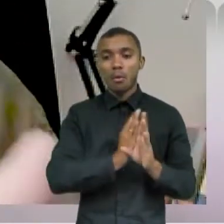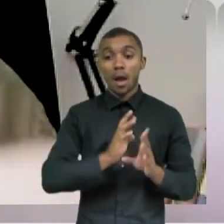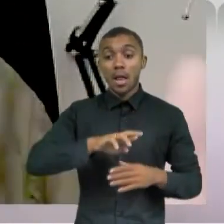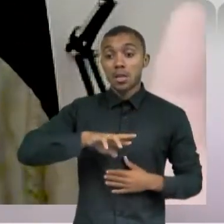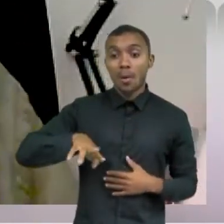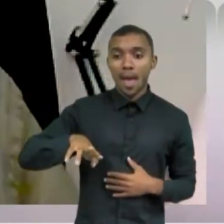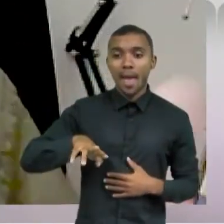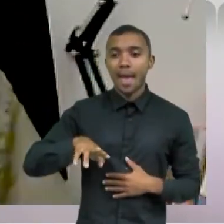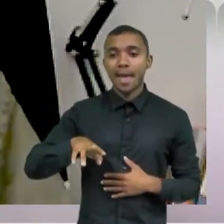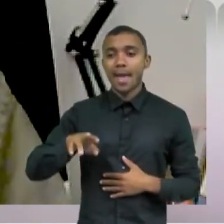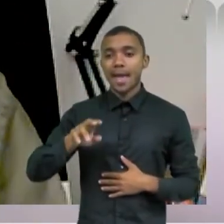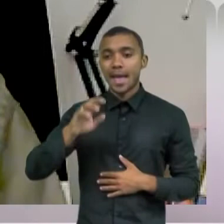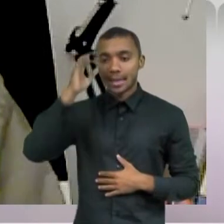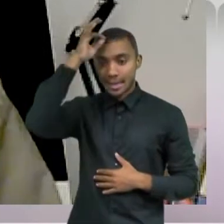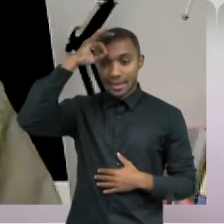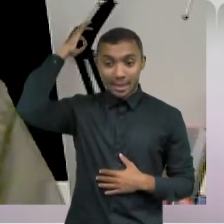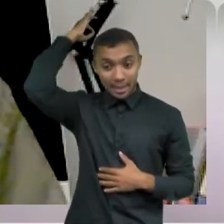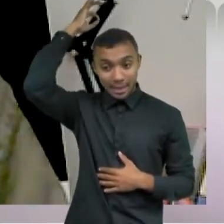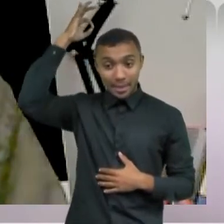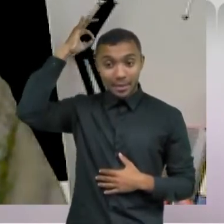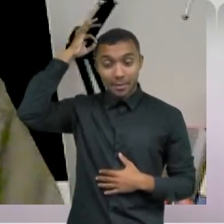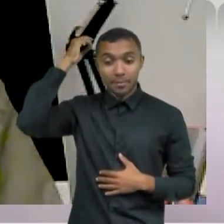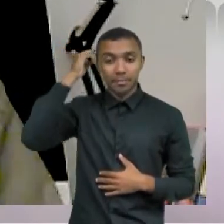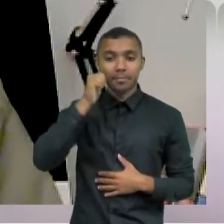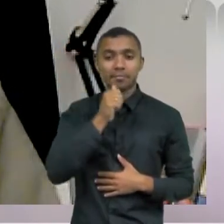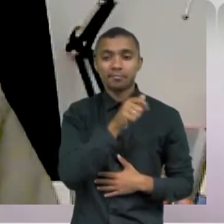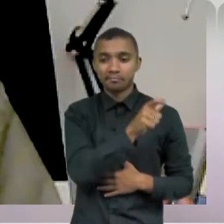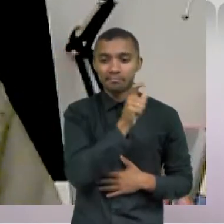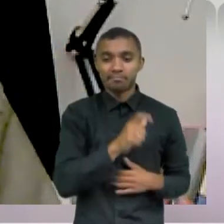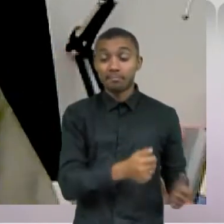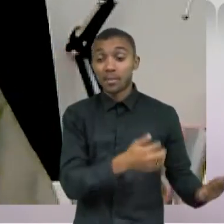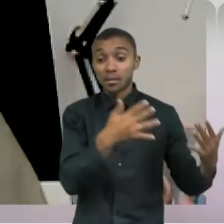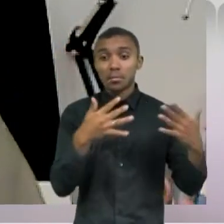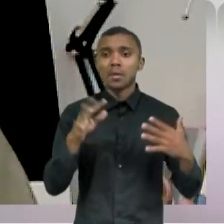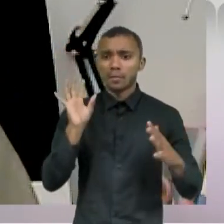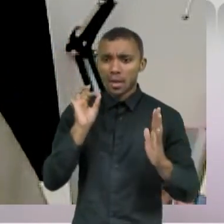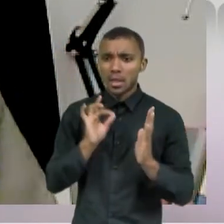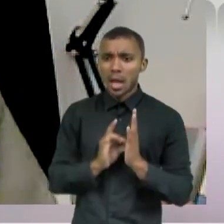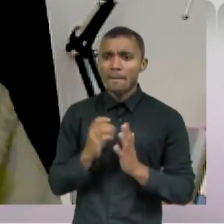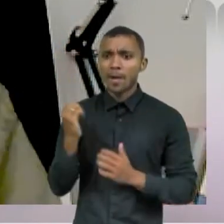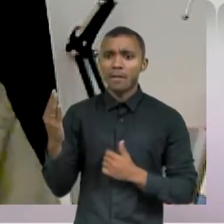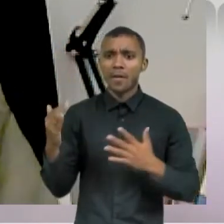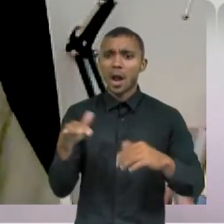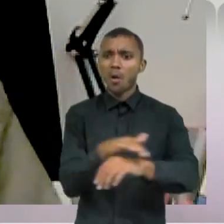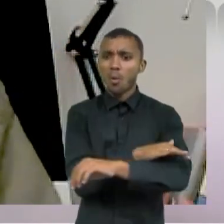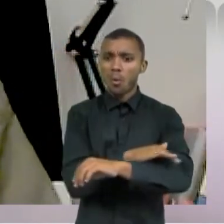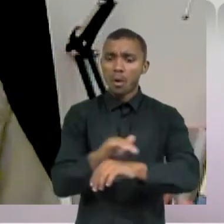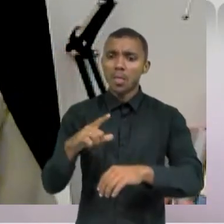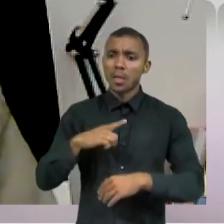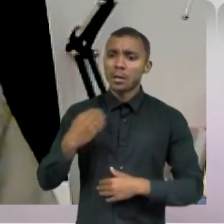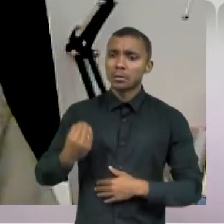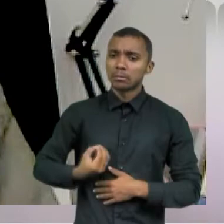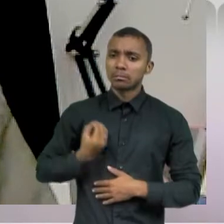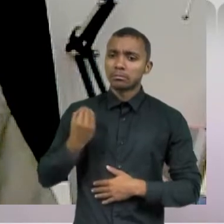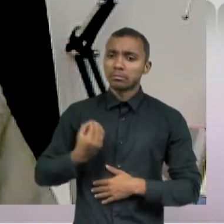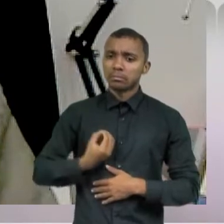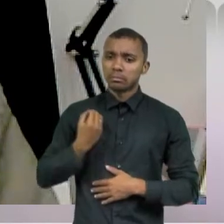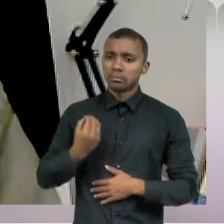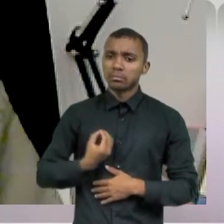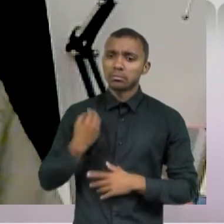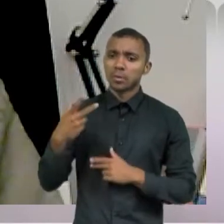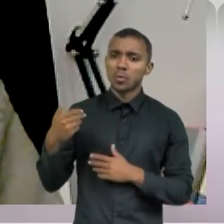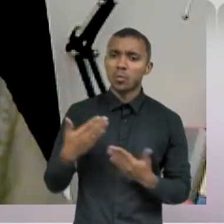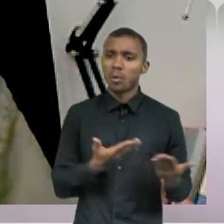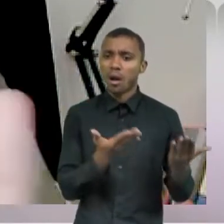santo. E essa romeira teria dito, né, Padre Cícero é o único santo que está fora da Igreja, tomando sol na cabeça igual